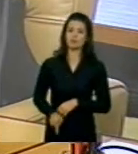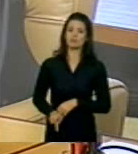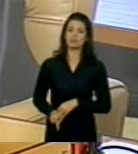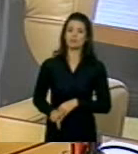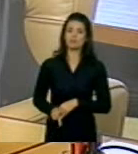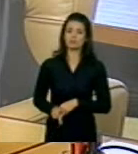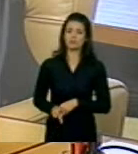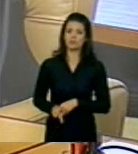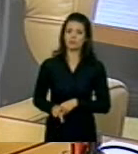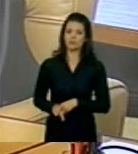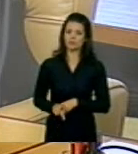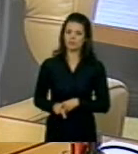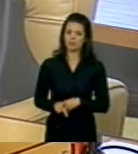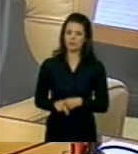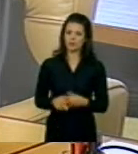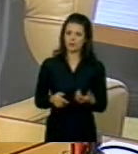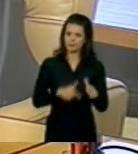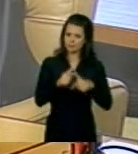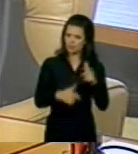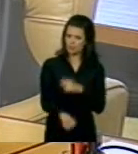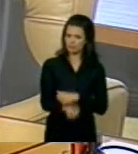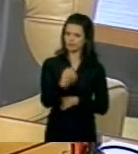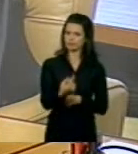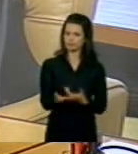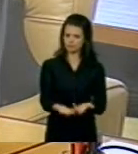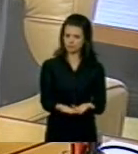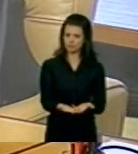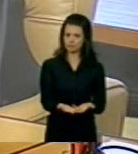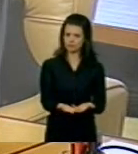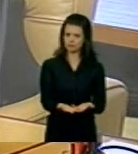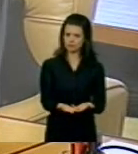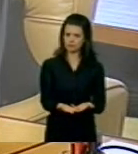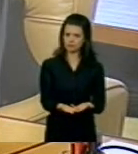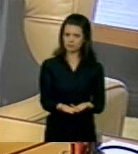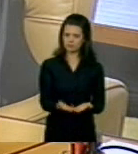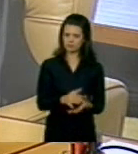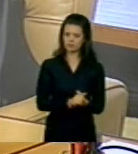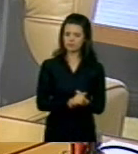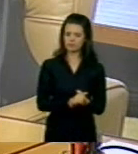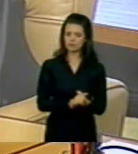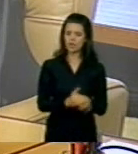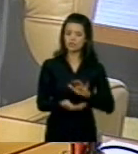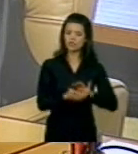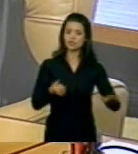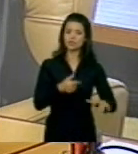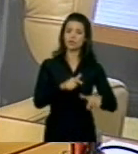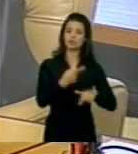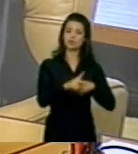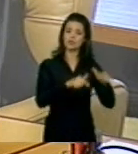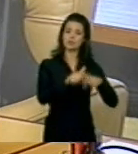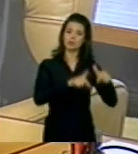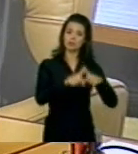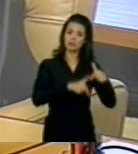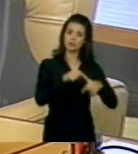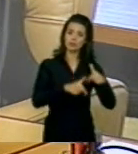atos estranhos ao exercício do mandato, excluindo de seu âmbito de abrangência a possibilidade de instauração